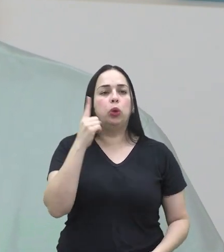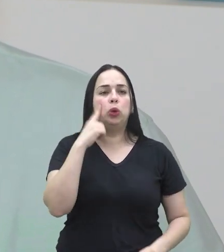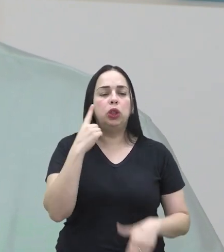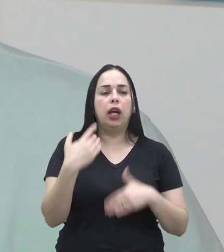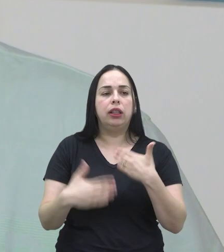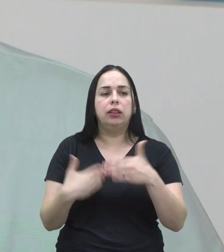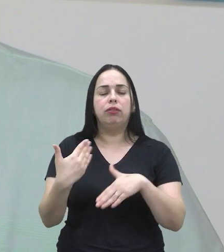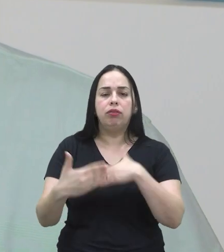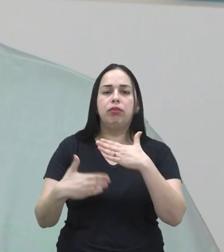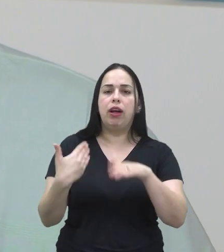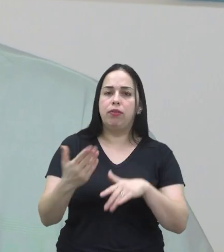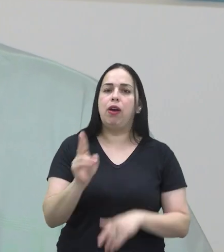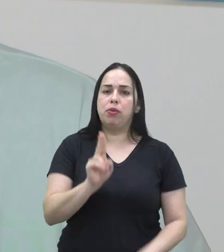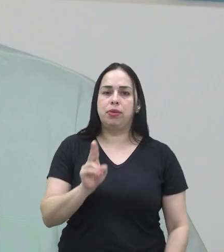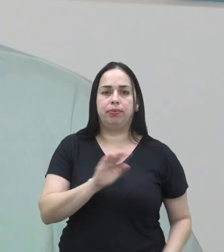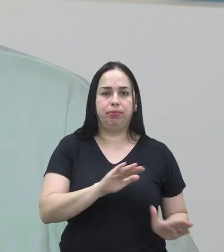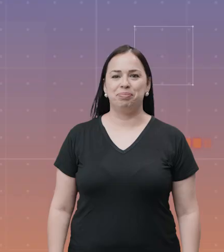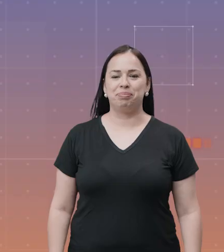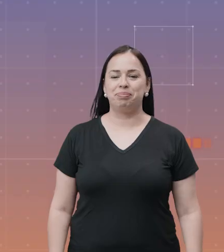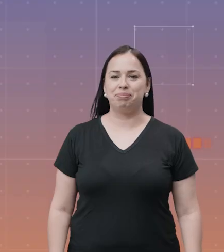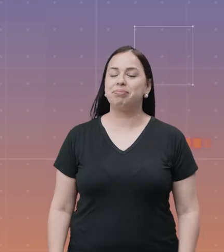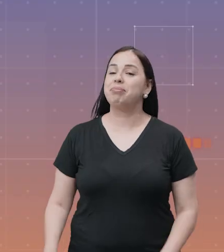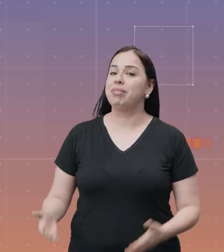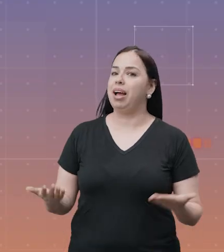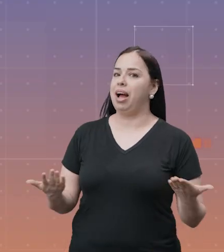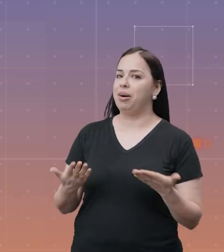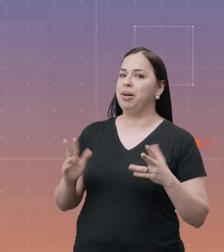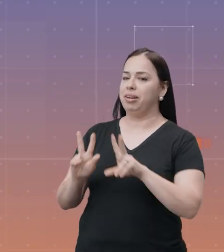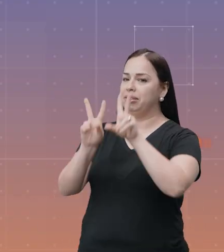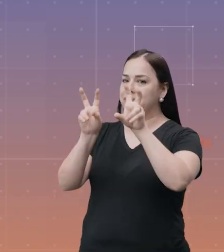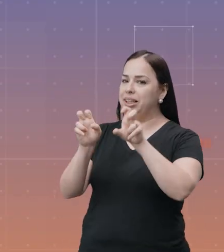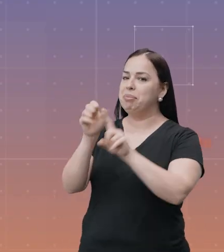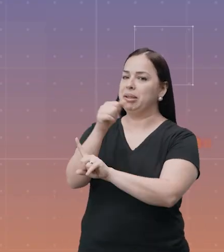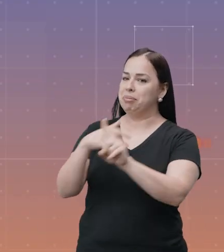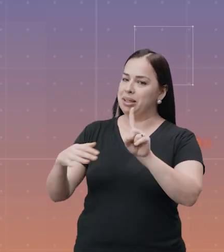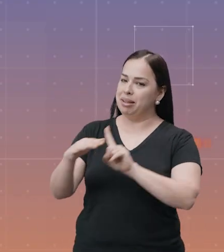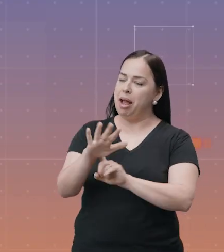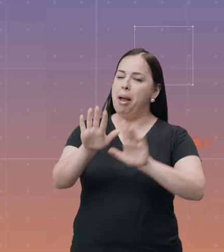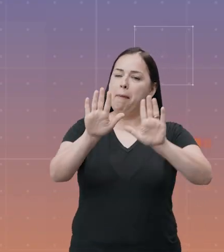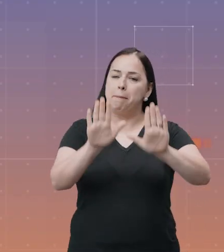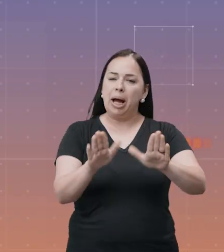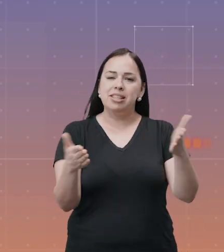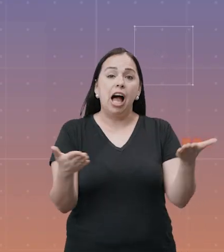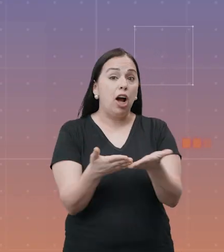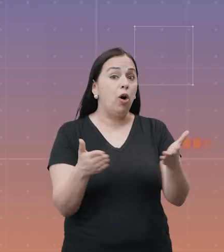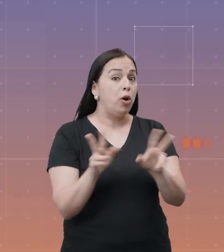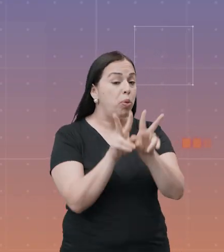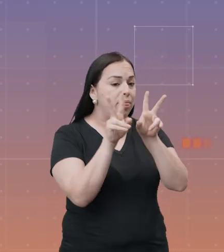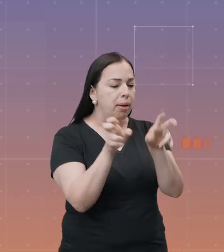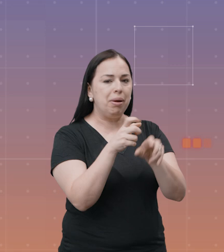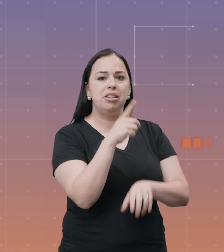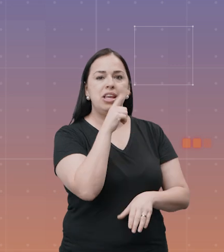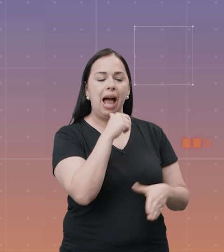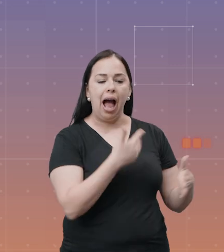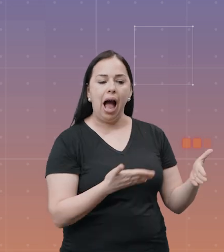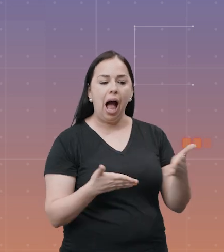utilização diária dessa ferramenta, não tenha dúvida disso. Falando ainda sobre meio ambiente, mas agora do nível de água dos reservatórios.